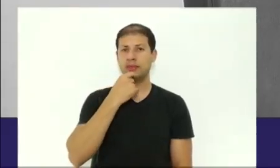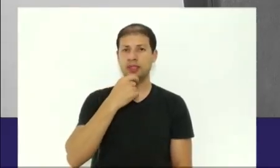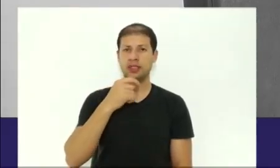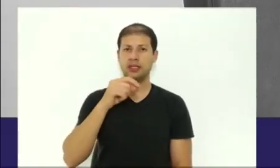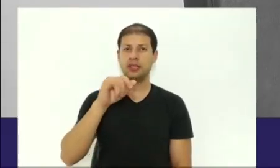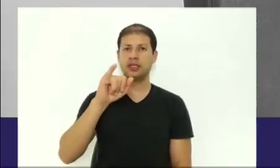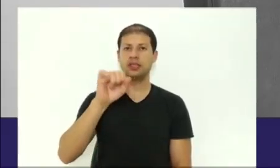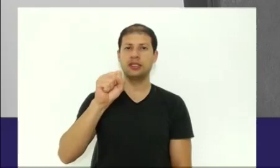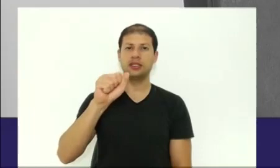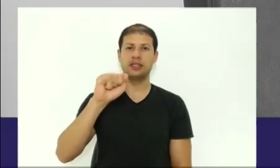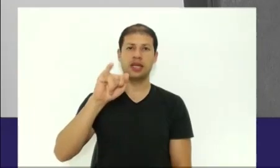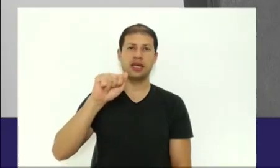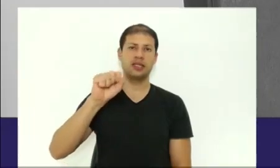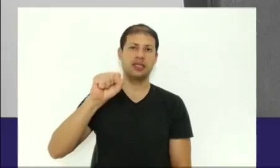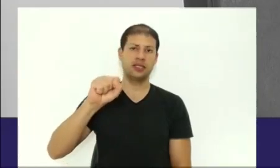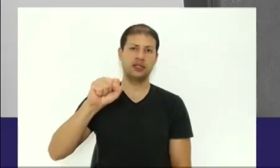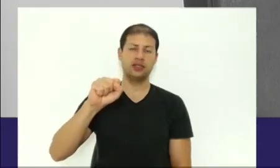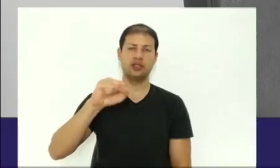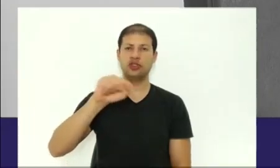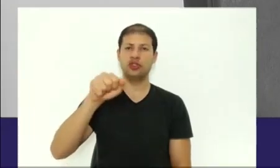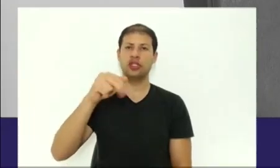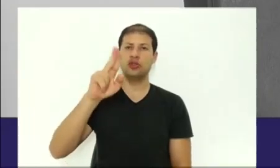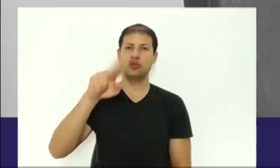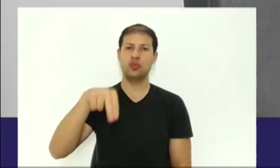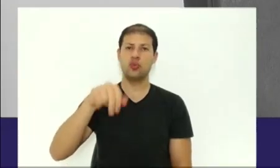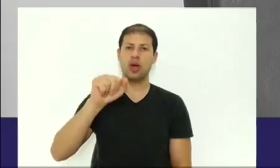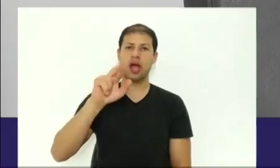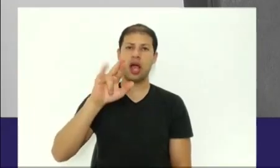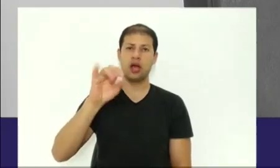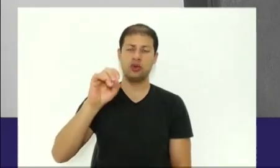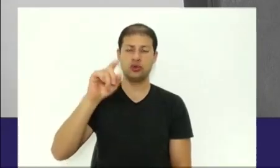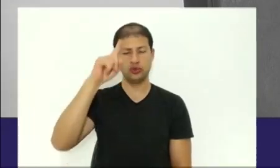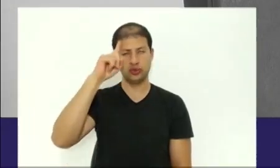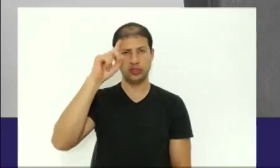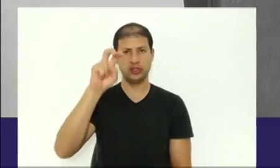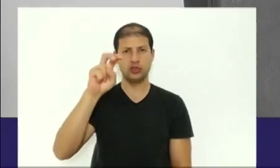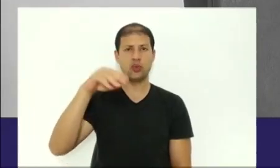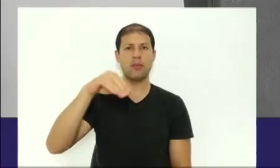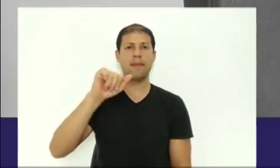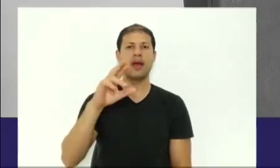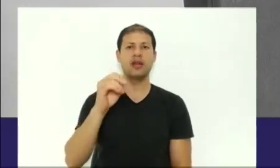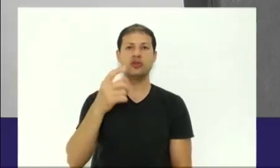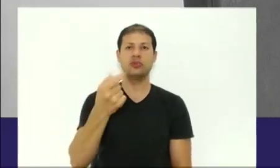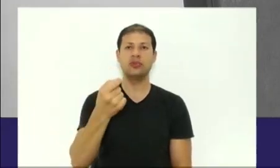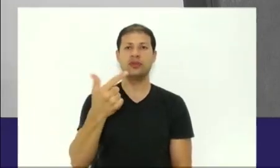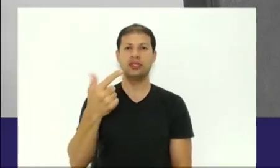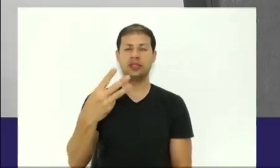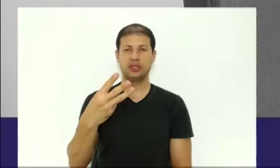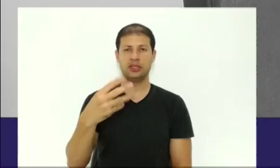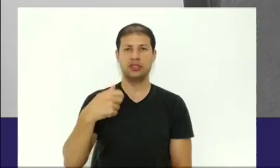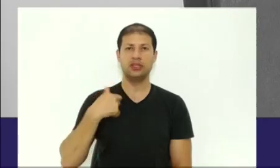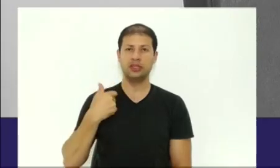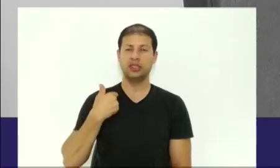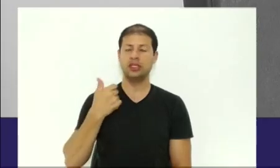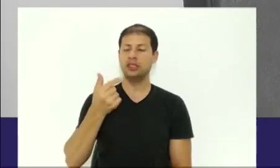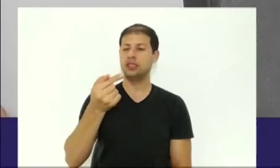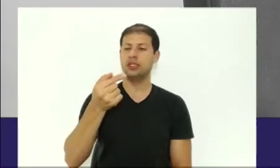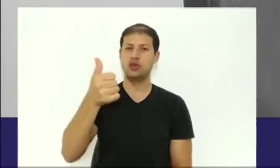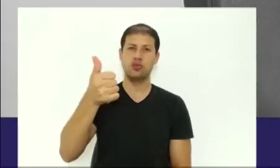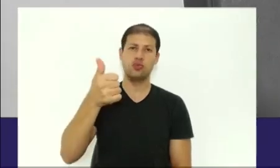Isaías Januário Rodrigues, ocorrido em 5 de março de 2023, aos 71 anos de